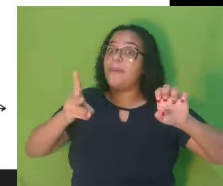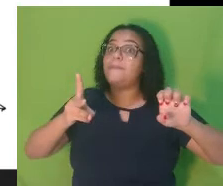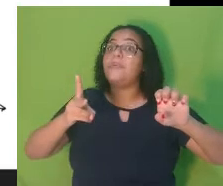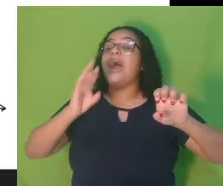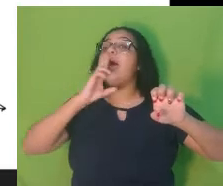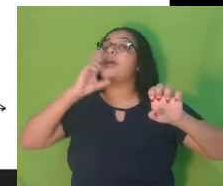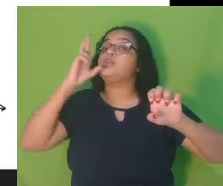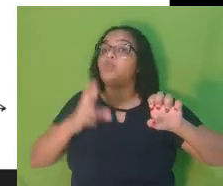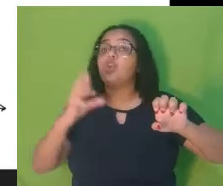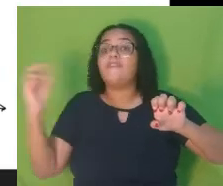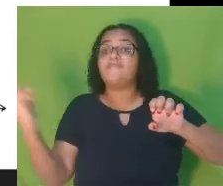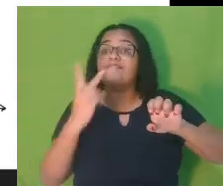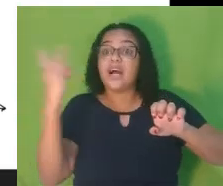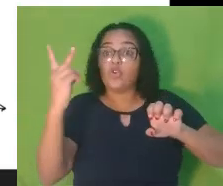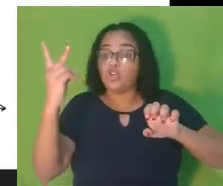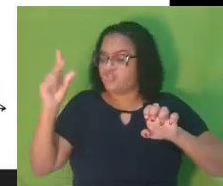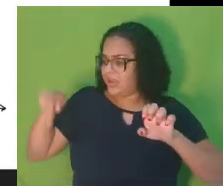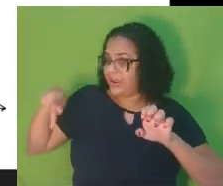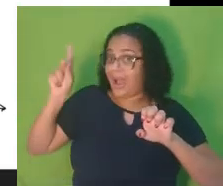exemplo, para esse valor de K,